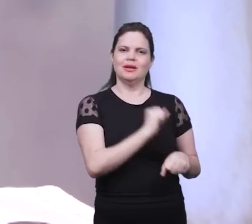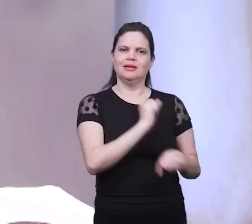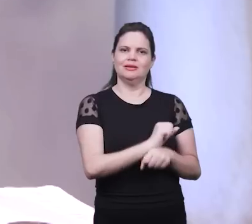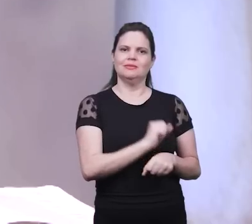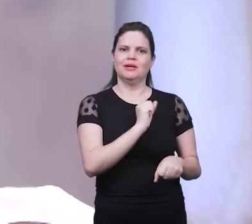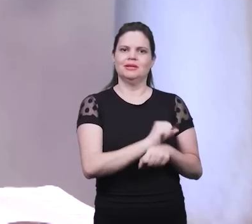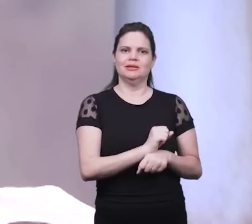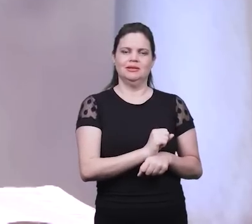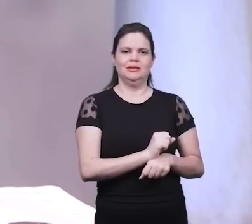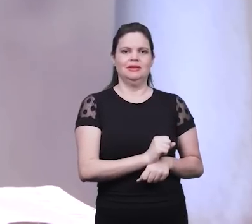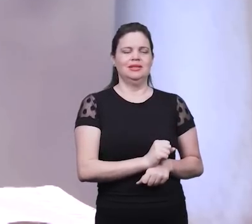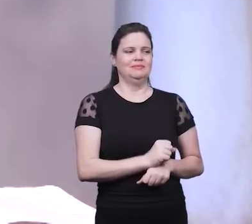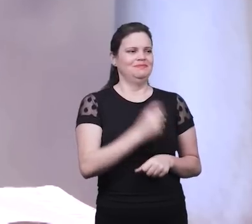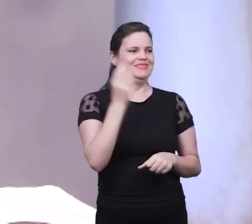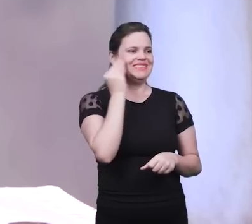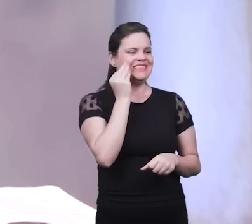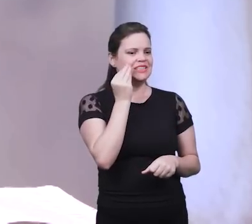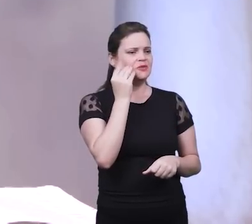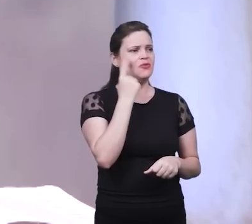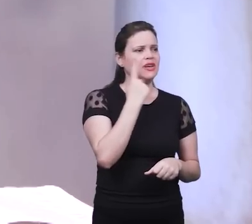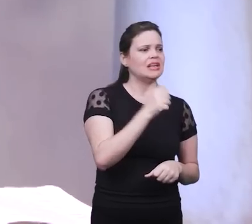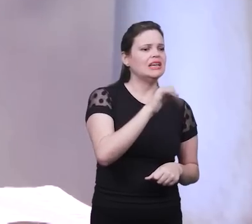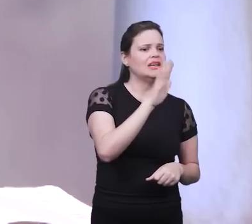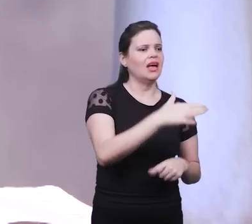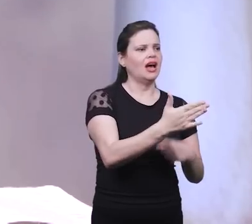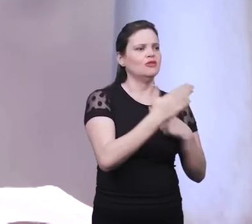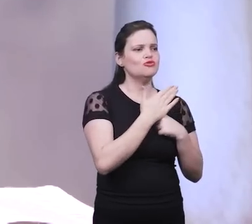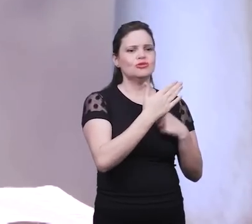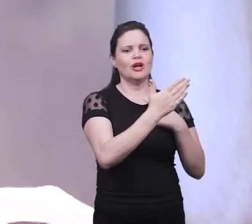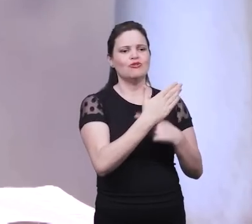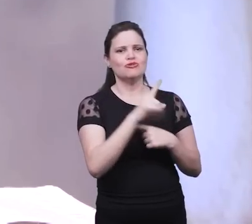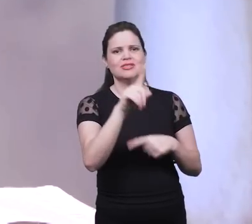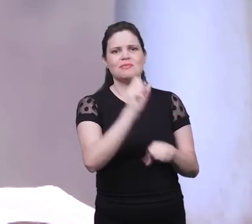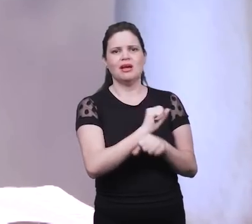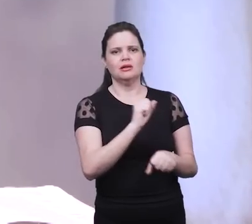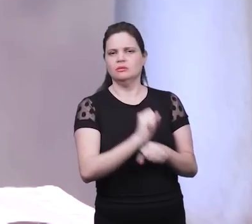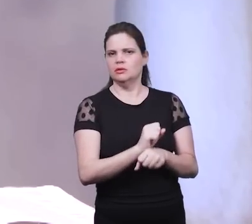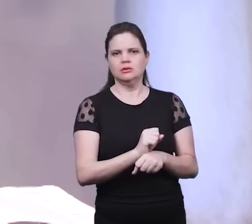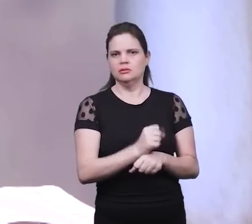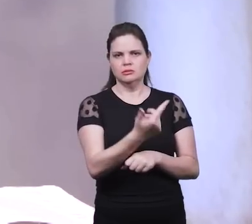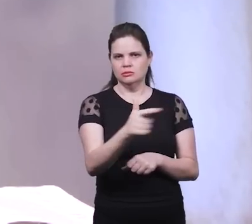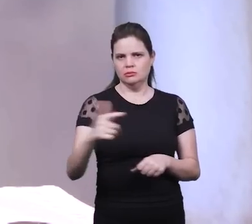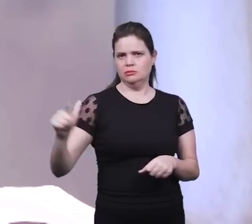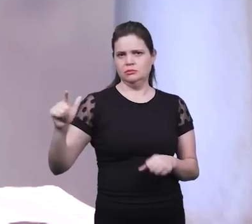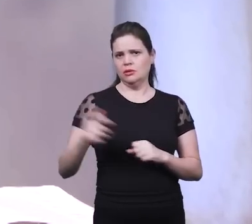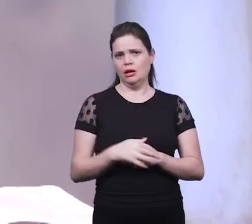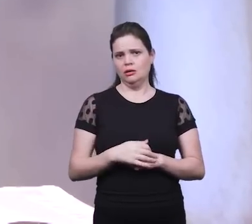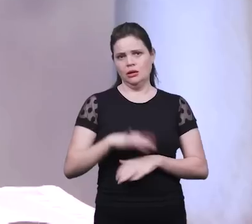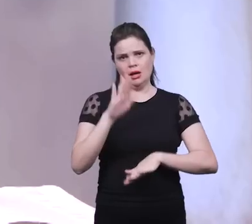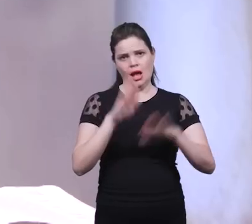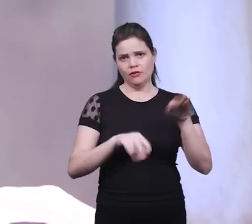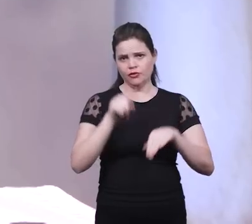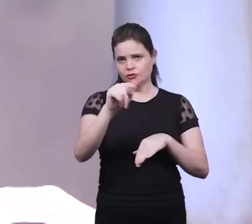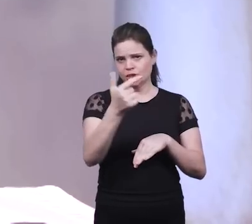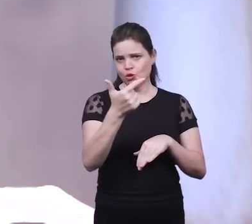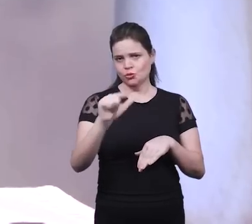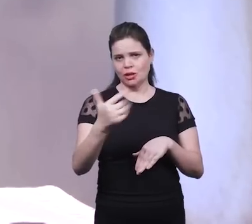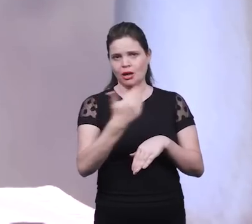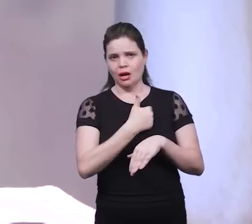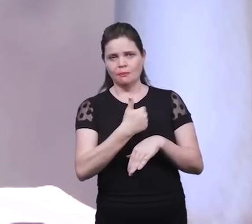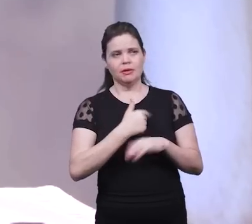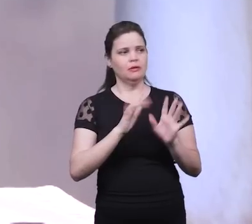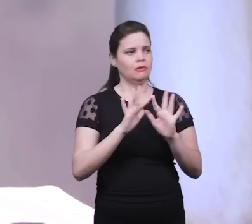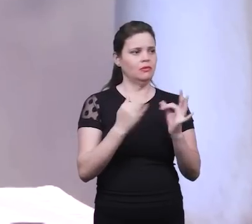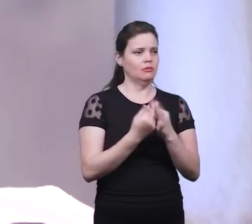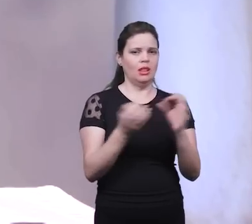também. Ele falou, não tem homem algum. Não tem homem algum que me ajude. Quem sabe não tem ninguém para te ajudar, mas tem Jesus, viu? Jesus é